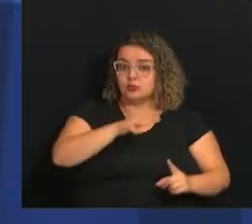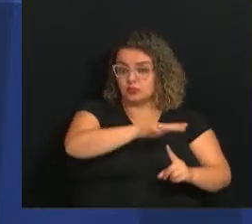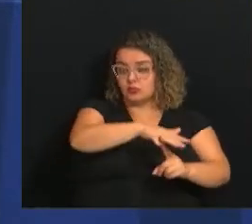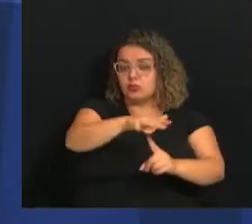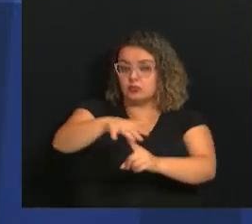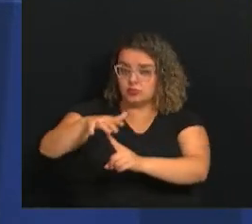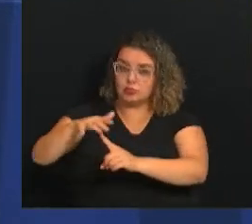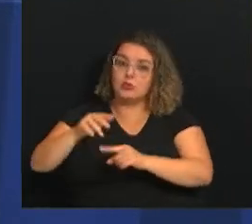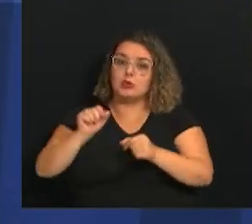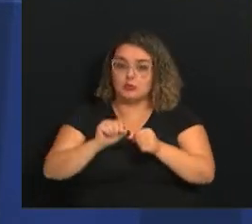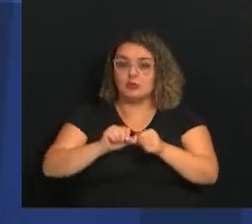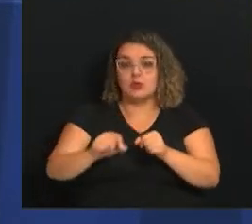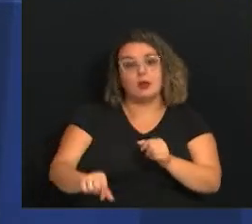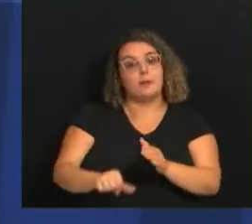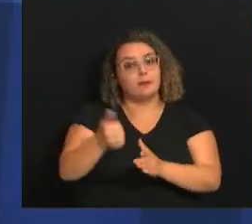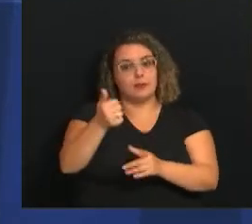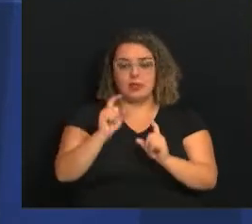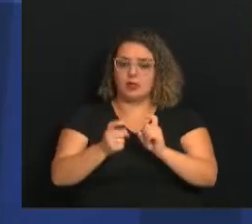a primeira reunião.